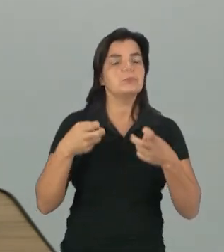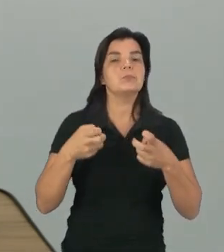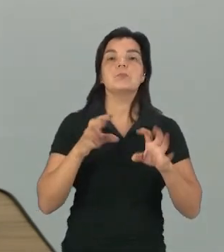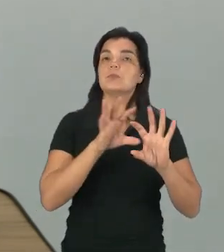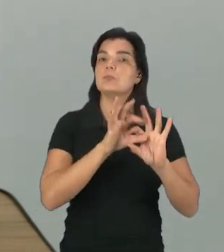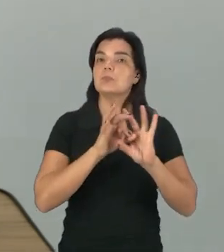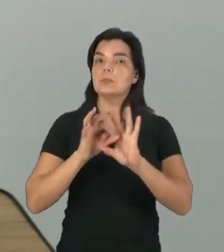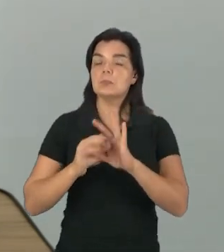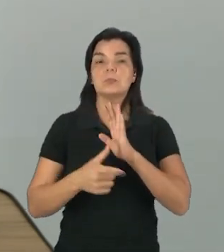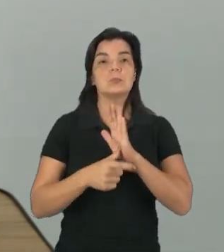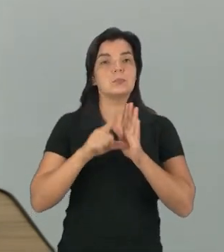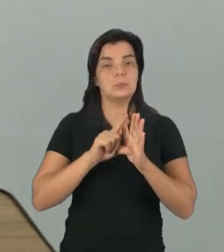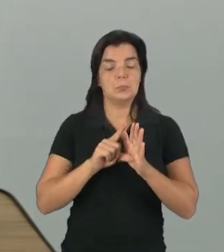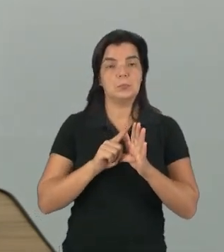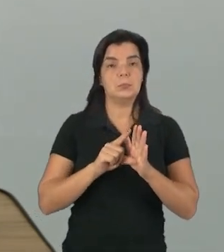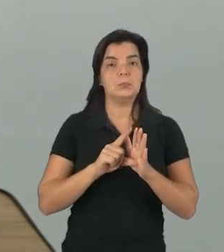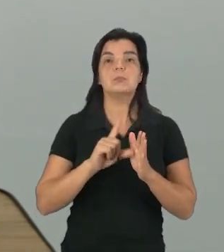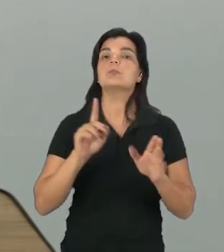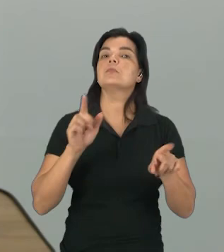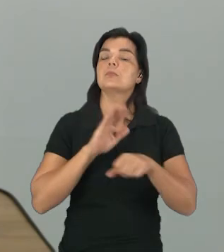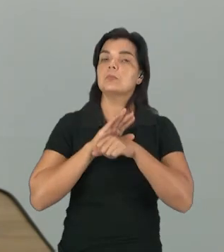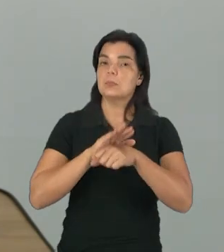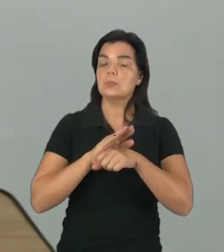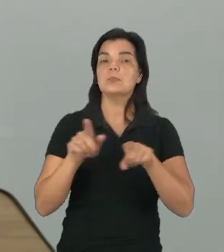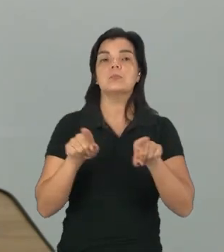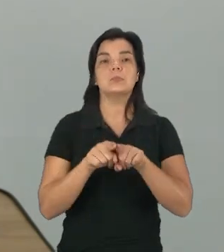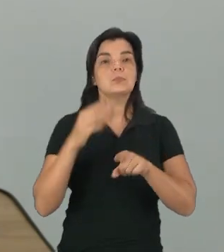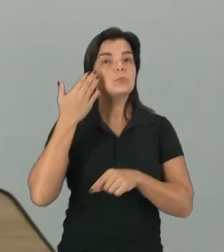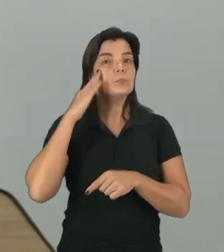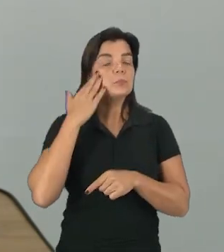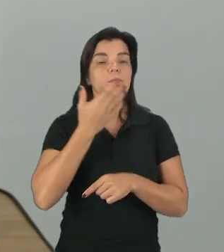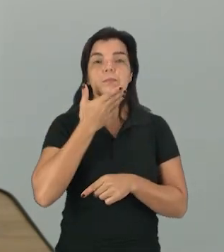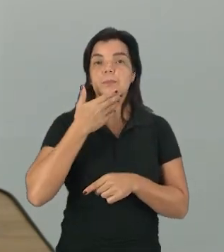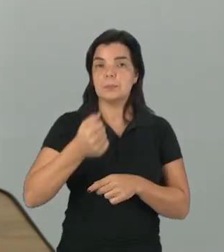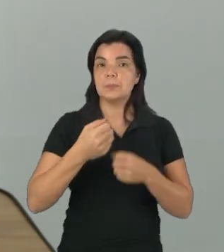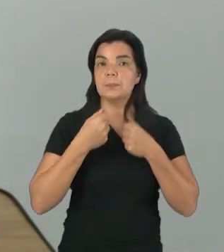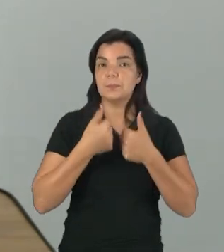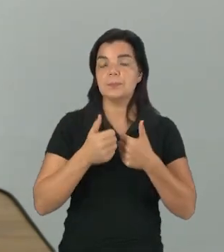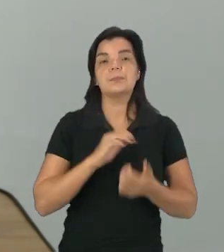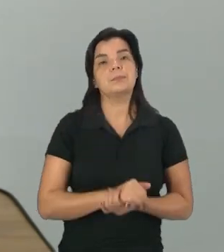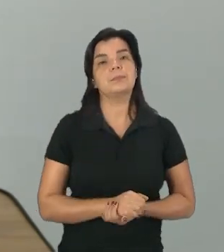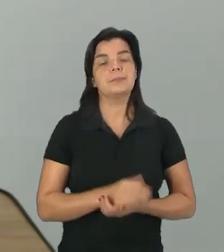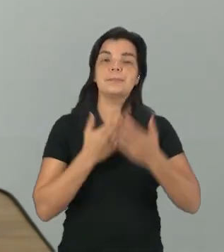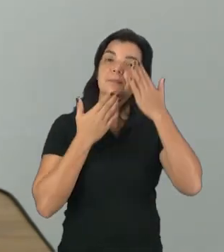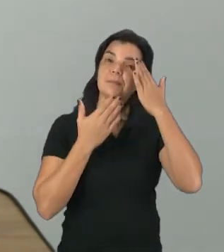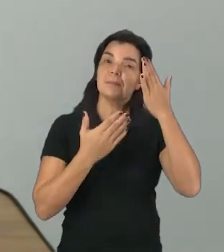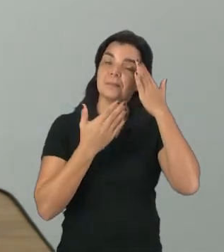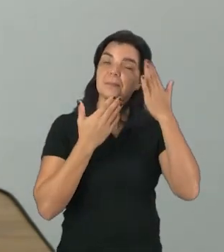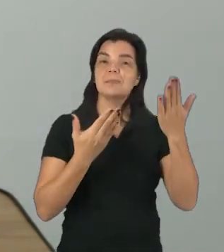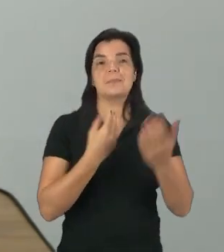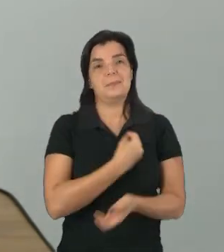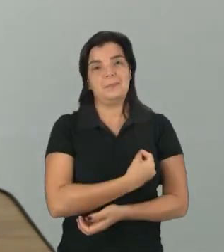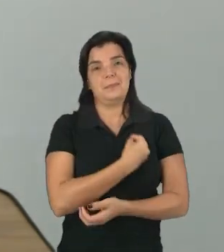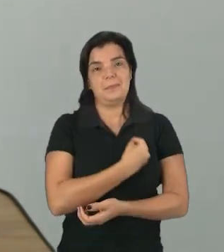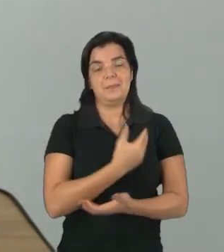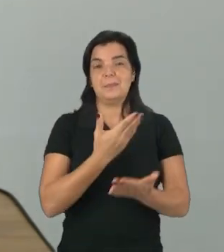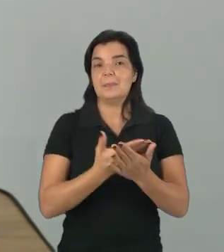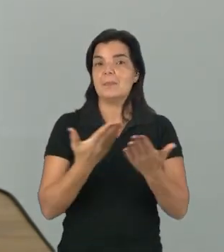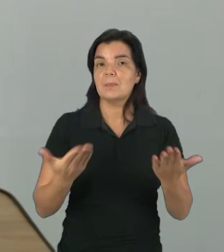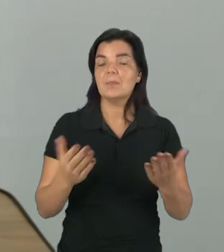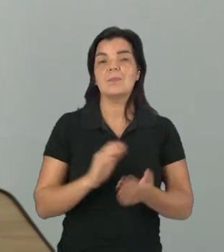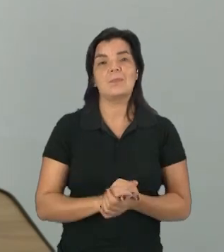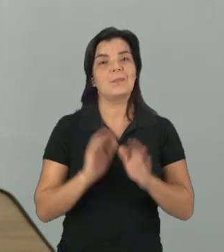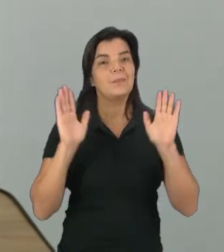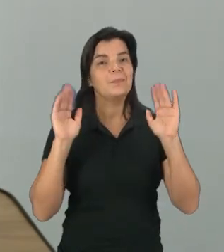seu contexto antes e para te ajudar também a compreender melhor. Tudo bem? Eu quero te agradecer por ter ficado na aula